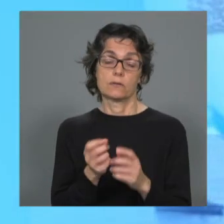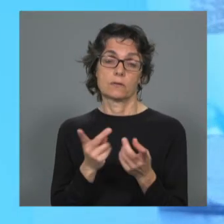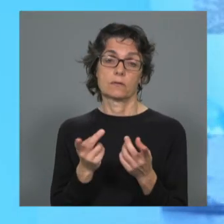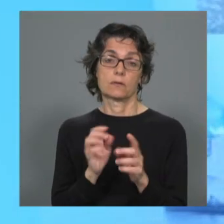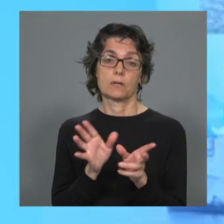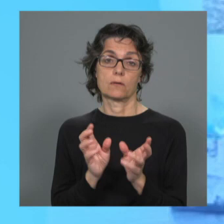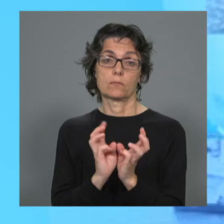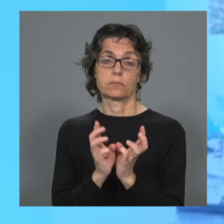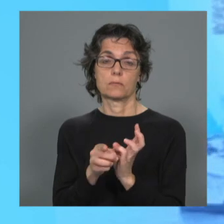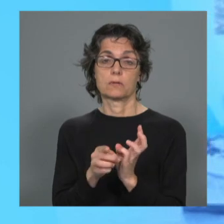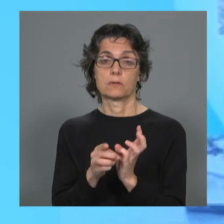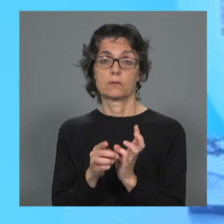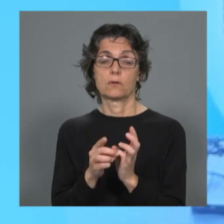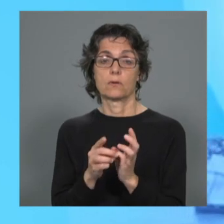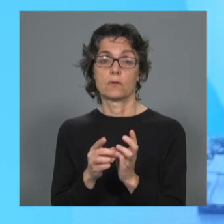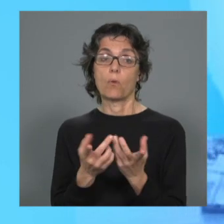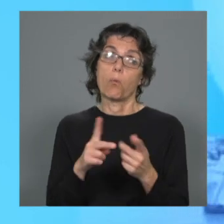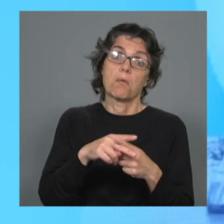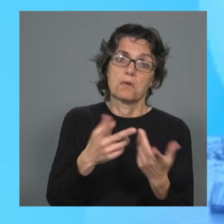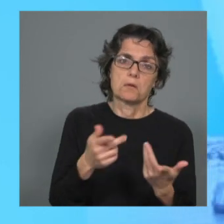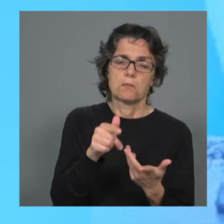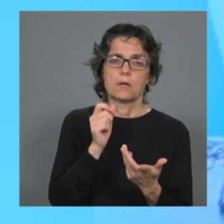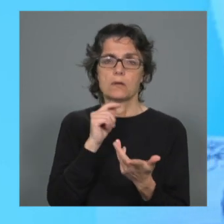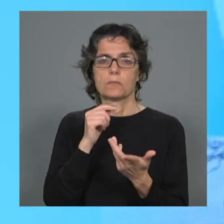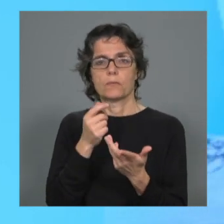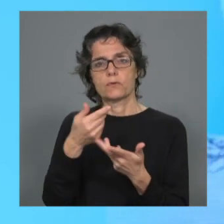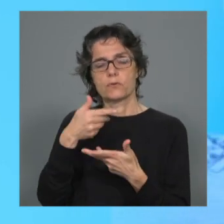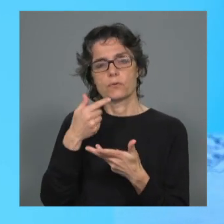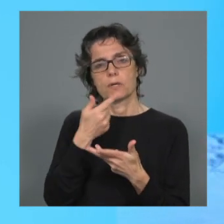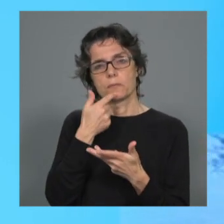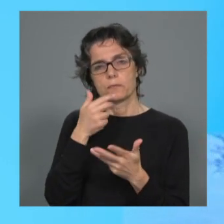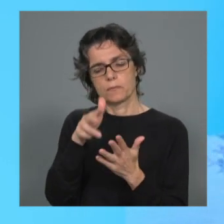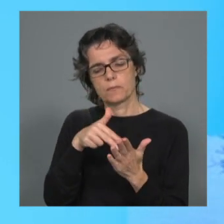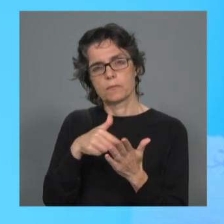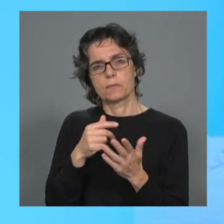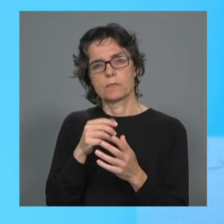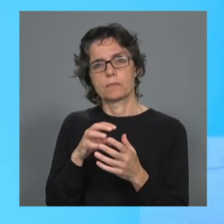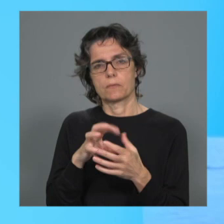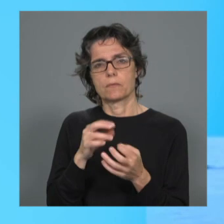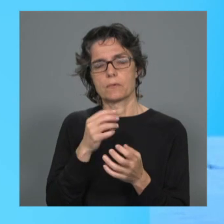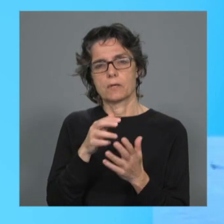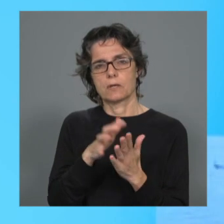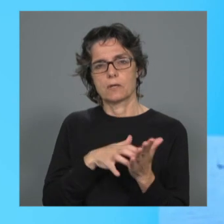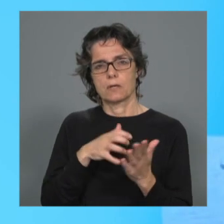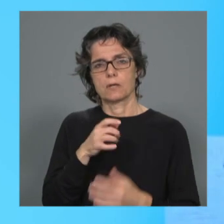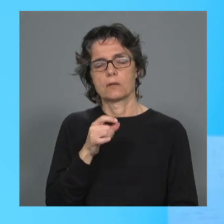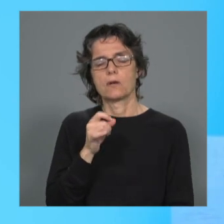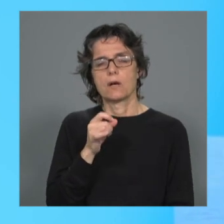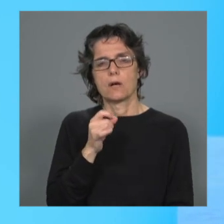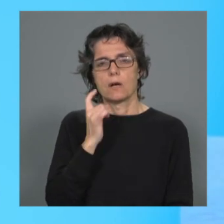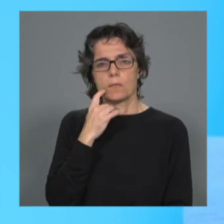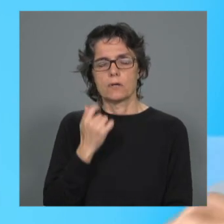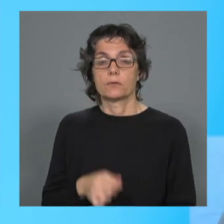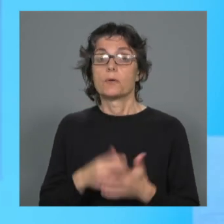a interpretar os textos nomeadamente sobre a Páscoa. Vamos fazer esse exercício a partir dos que são propostos para a liturgia deste